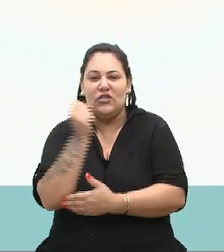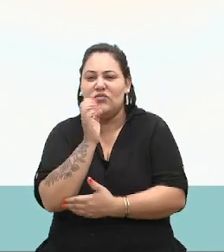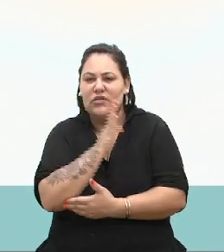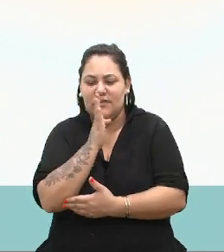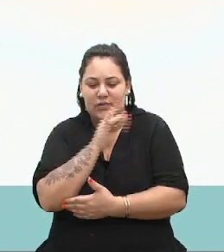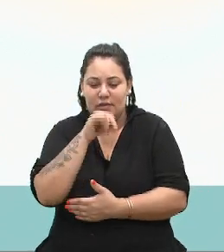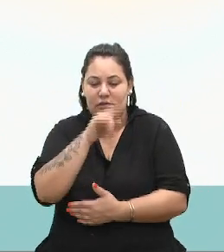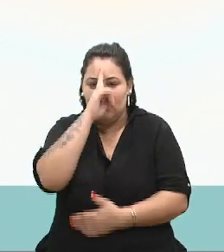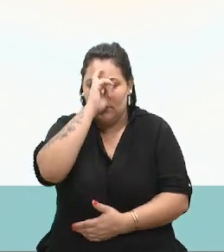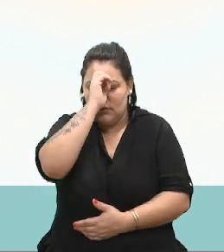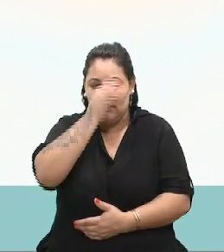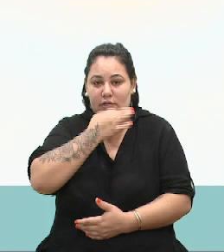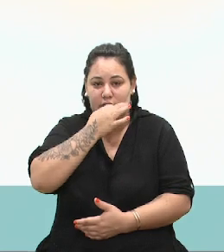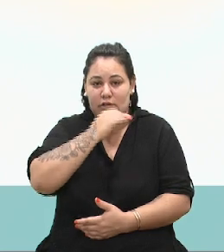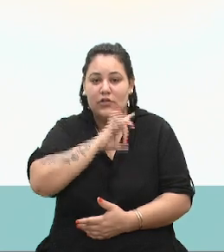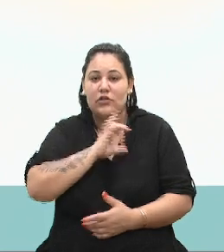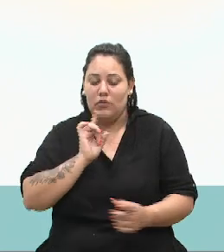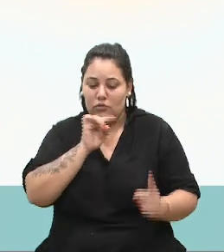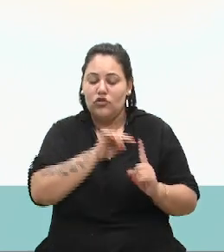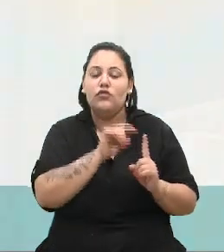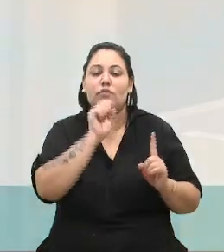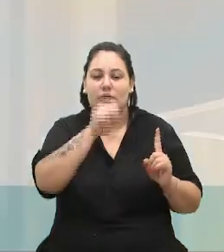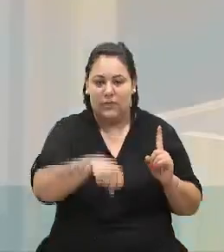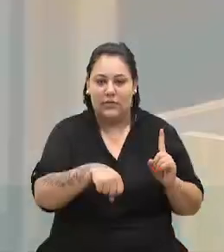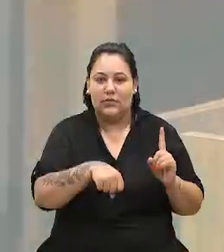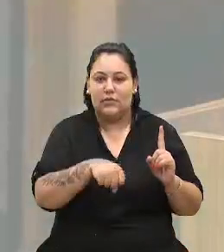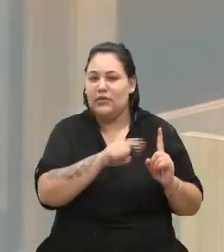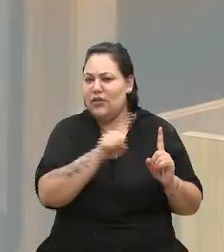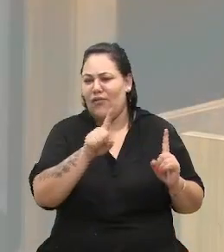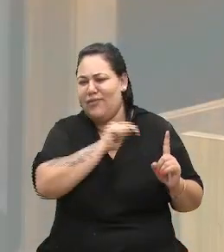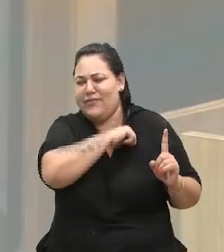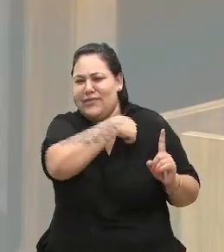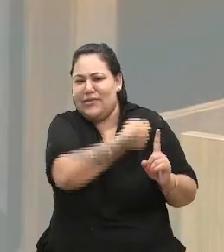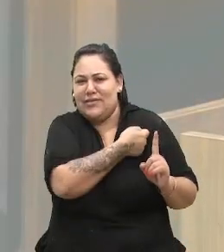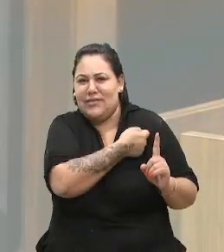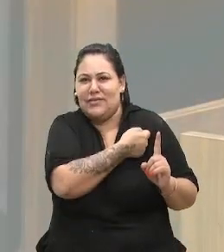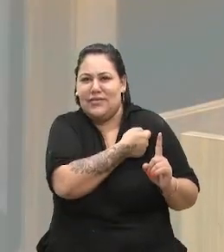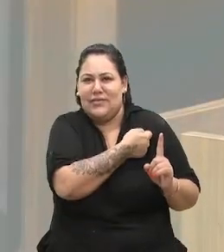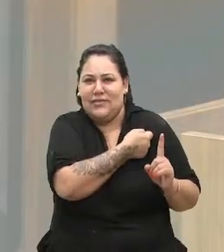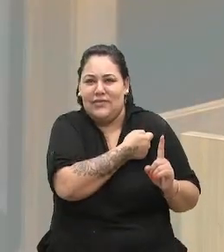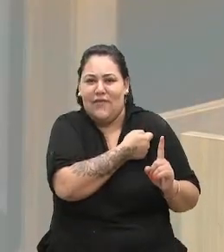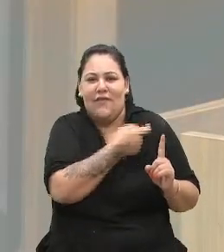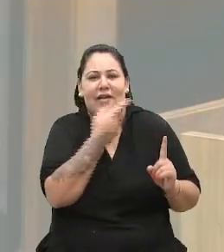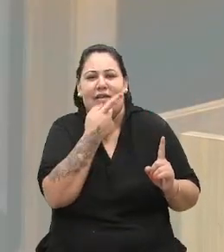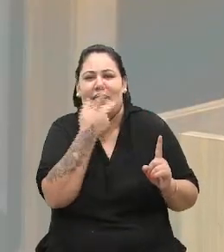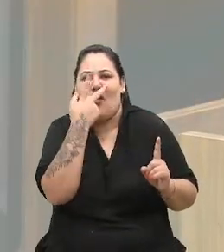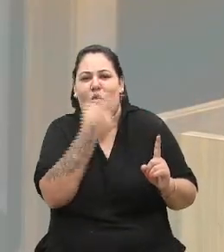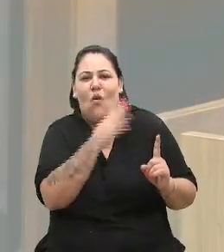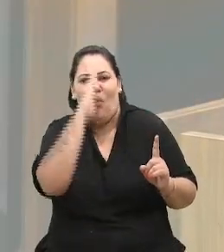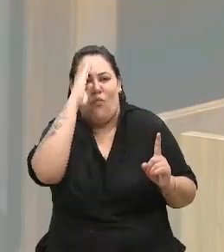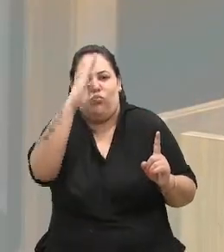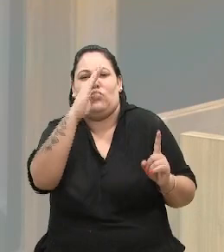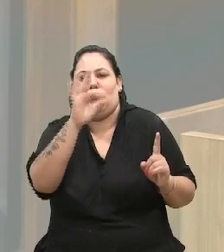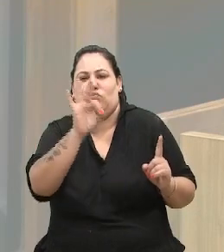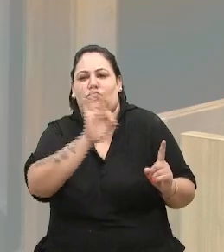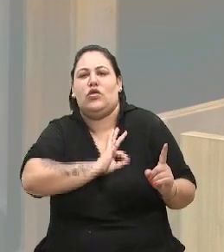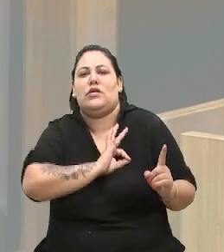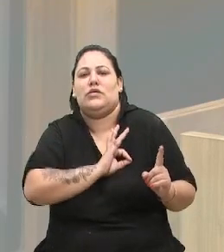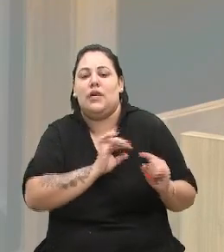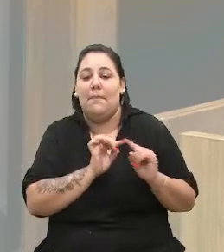um objetivo cada vez mais, não de uma fiscalização policialesca, mas sim uma